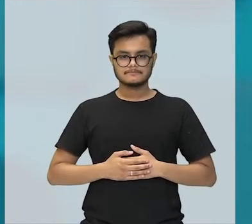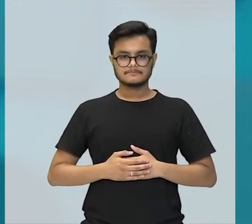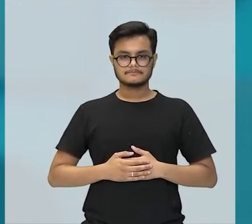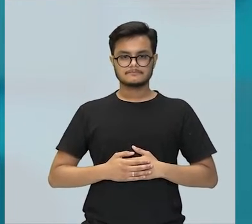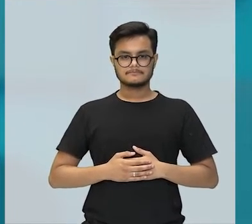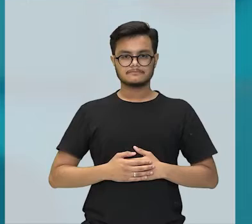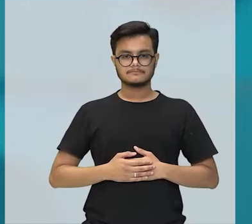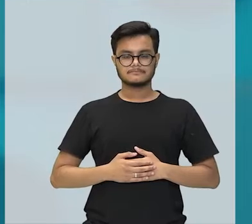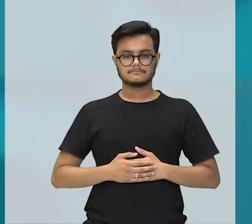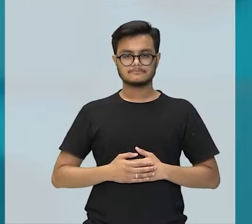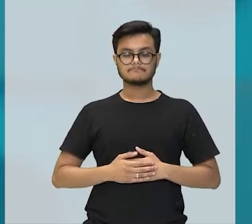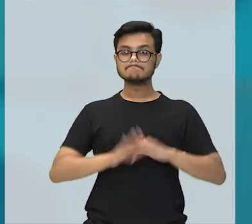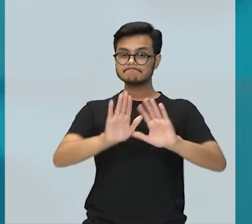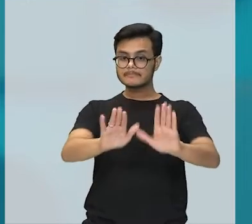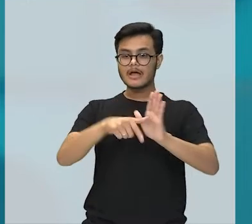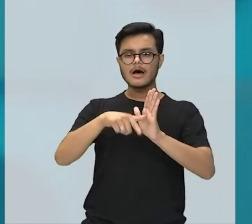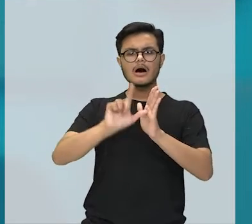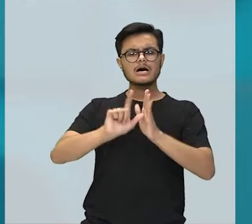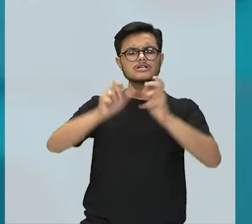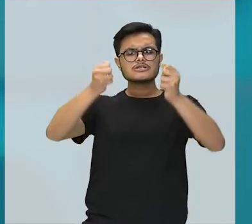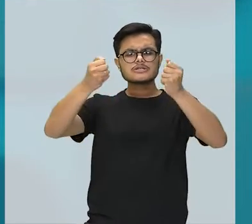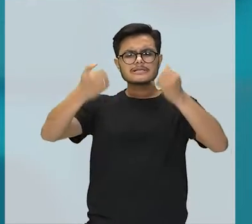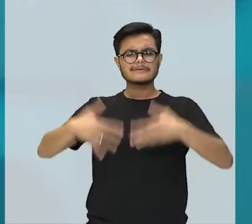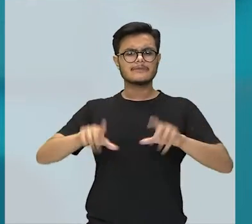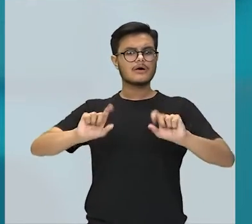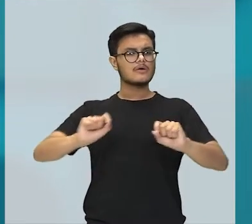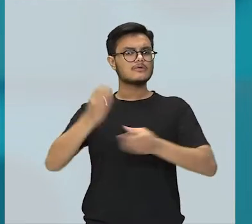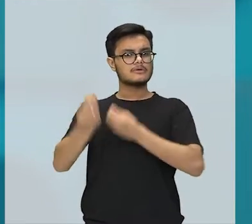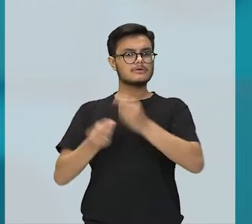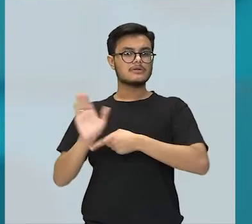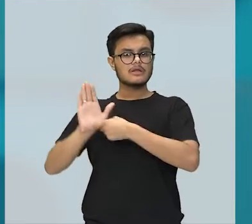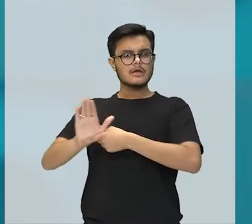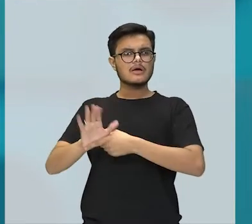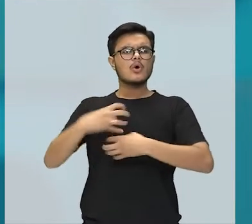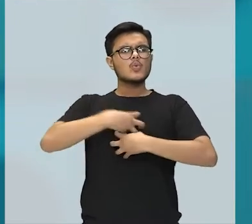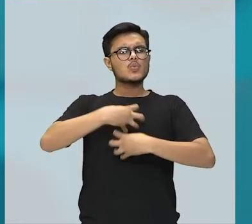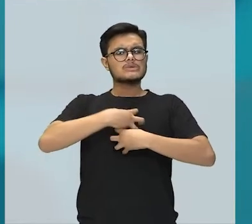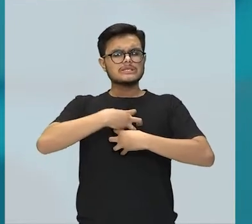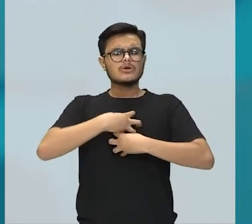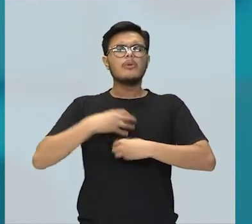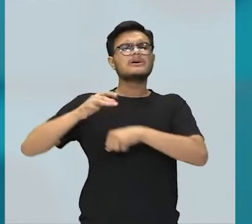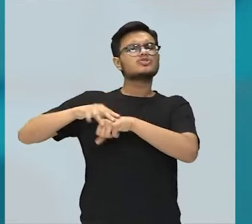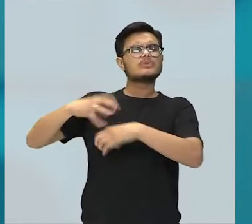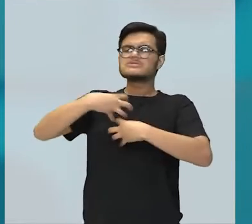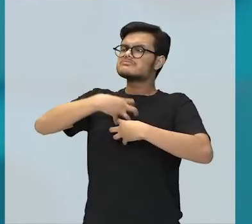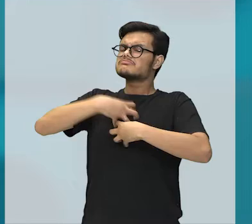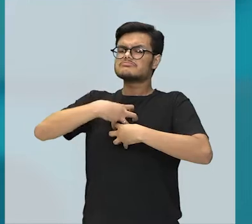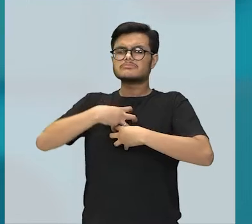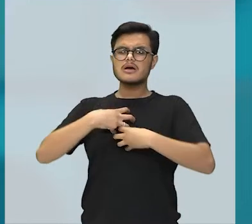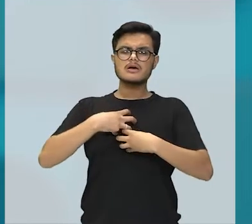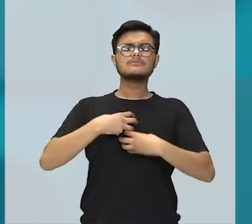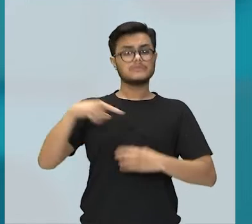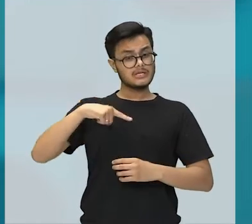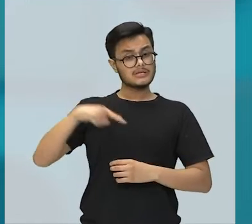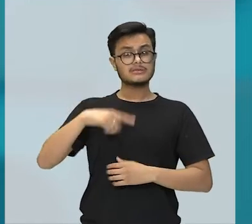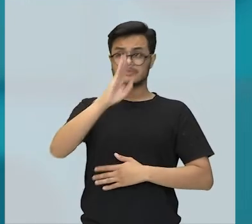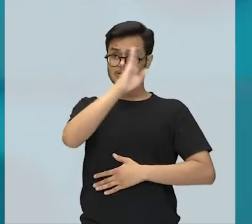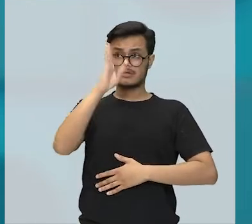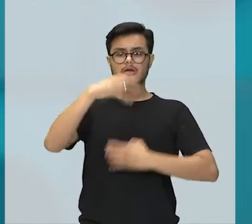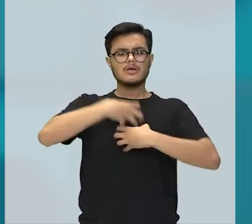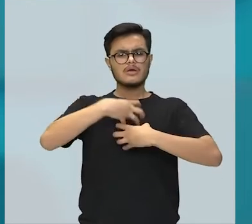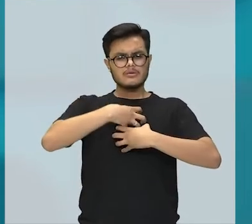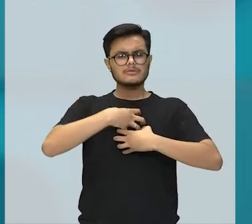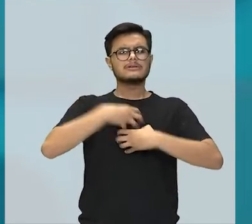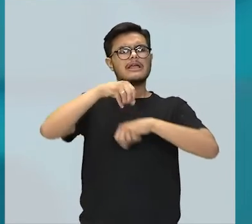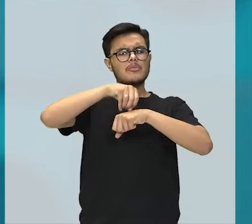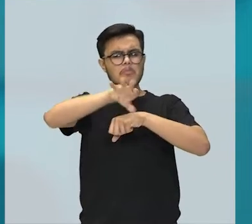Opa! Antes de falar sobre o que fazer, vamos ver os sintomas, porque o desmaio tem alguns sintomas aí, né, que já vai dando